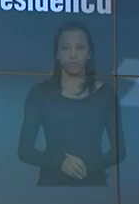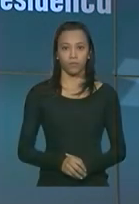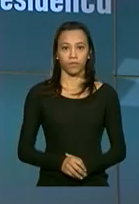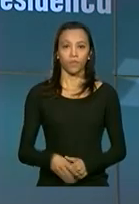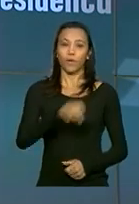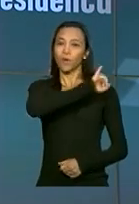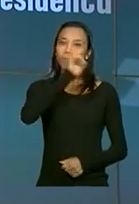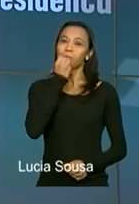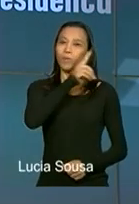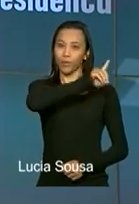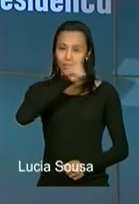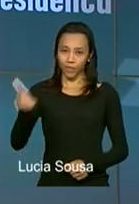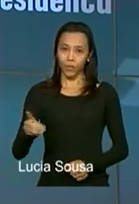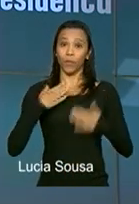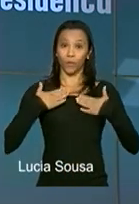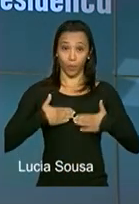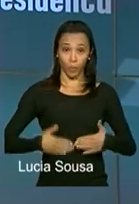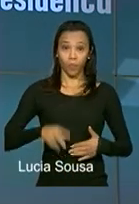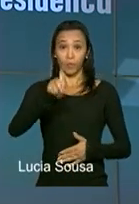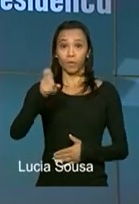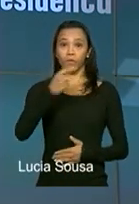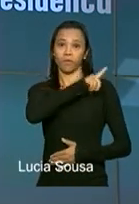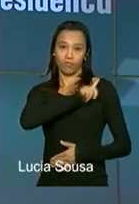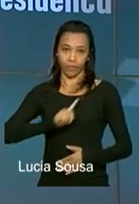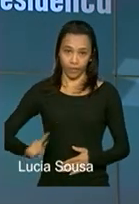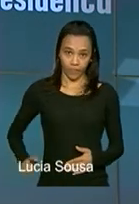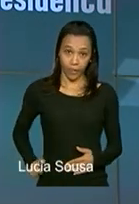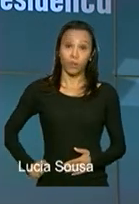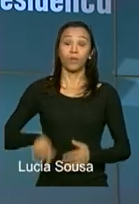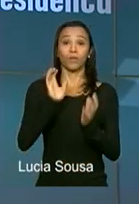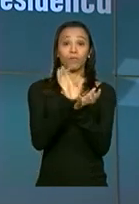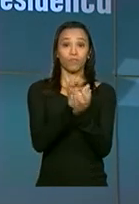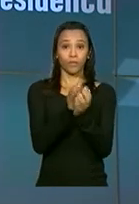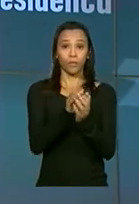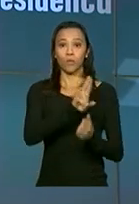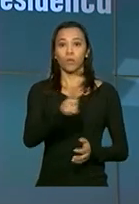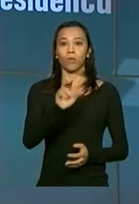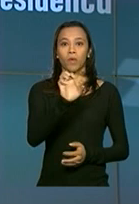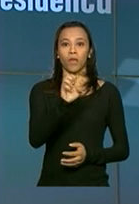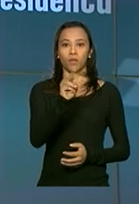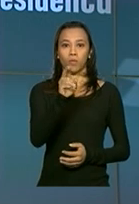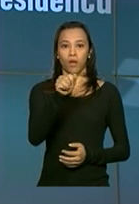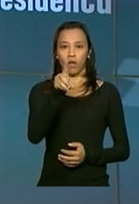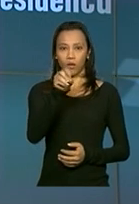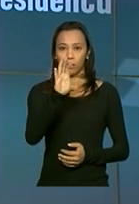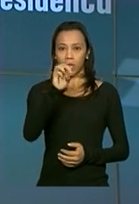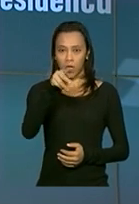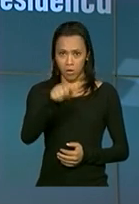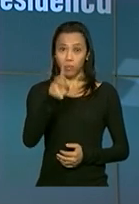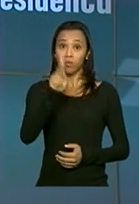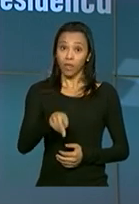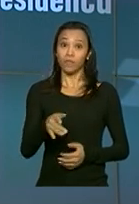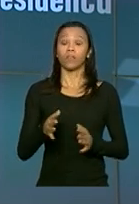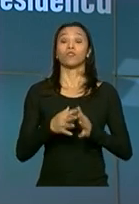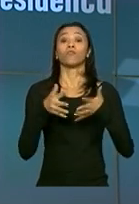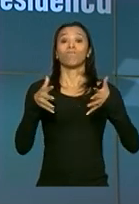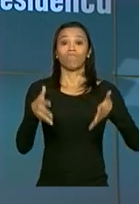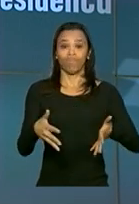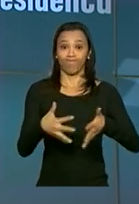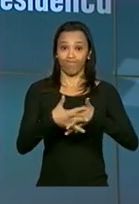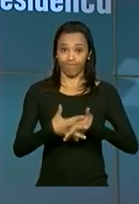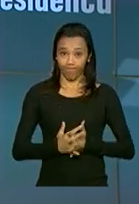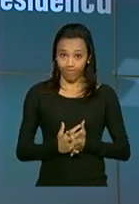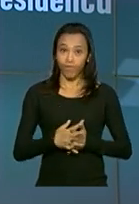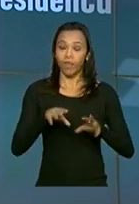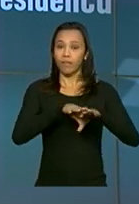Olá bom dia o corpo do ex-governador de Pernambuco Eduardo Campos está sendo velado em Recife a presidenta